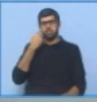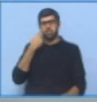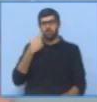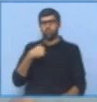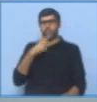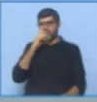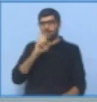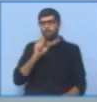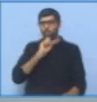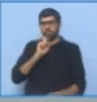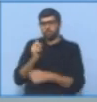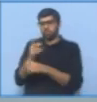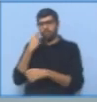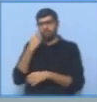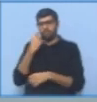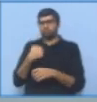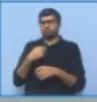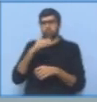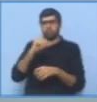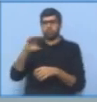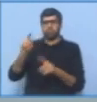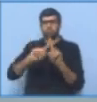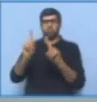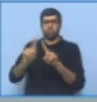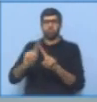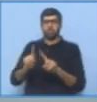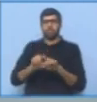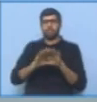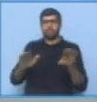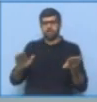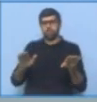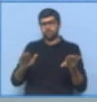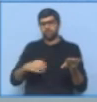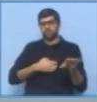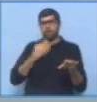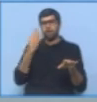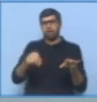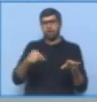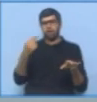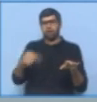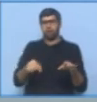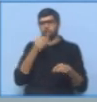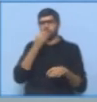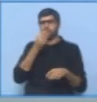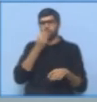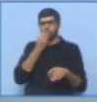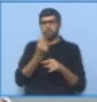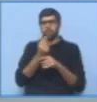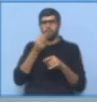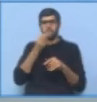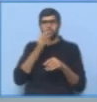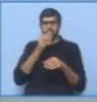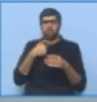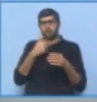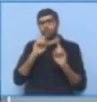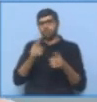esta, mas poderíamos reforçar outras experiências que há em muitos outros sítios, a mesa também tem sentido. É uma refeição que começa em